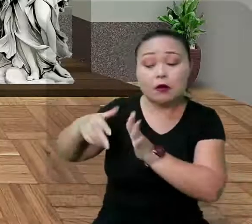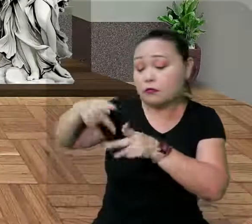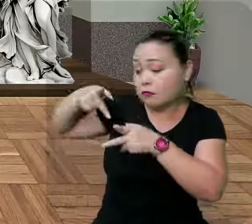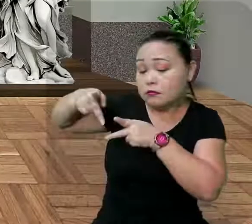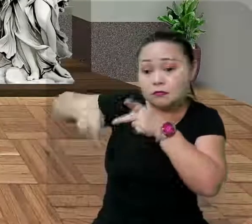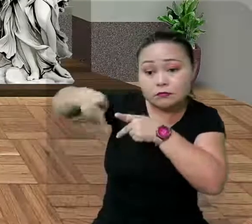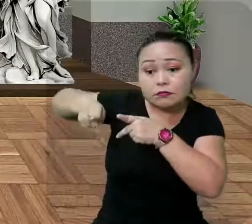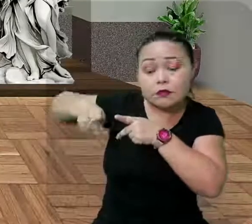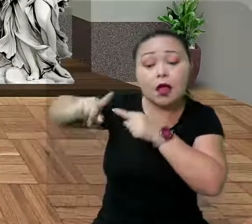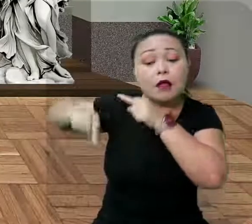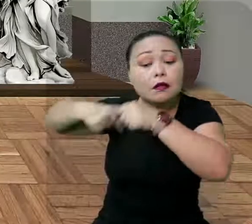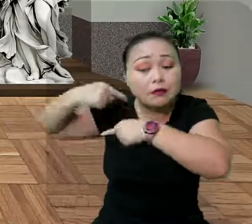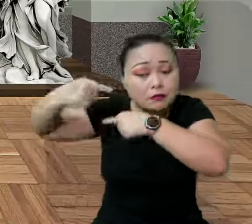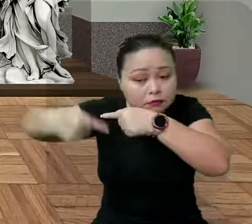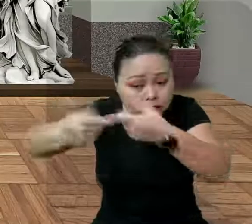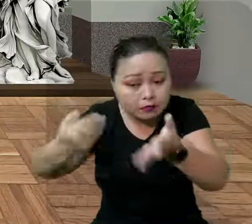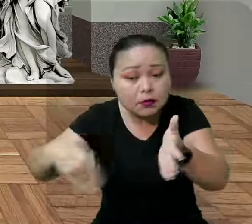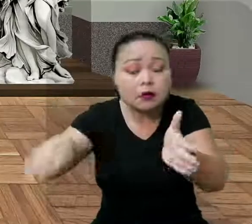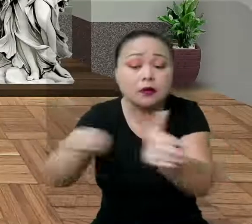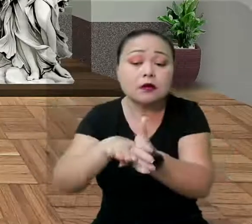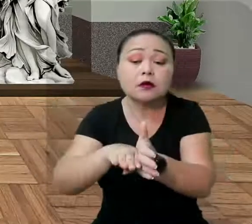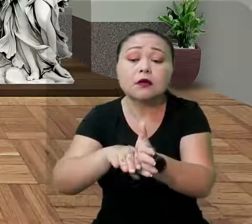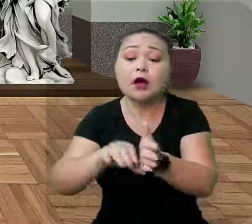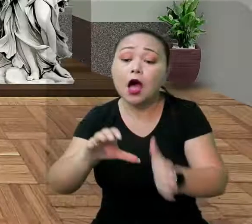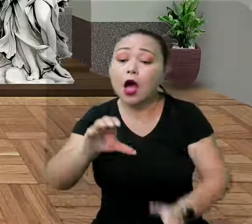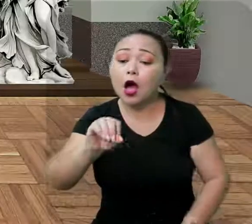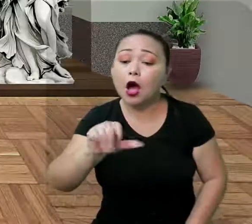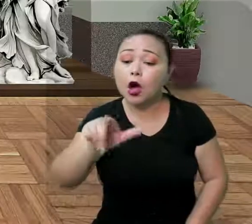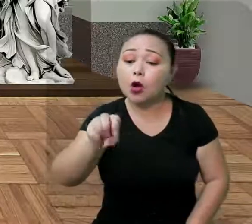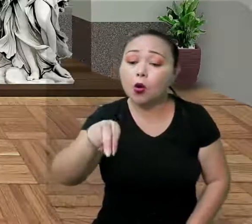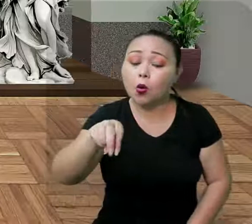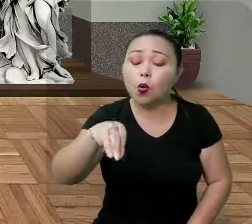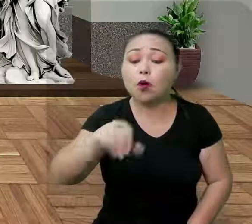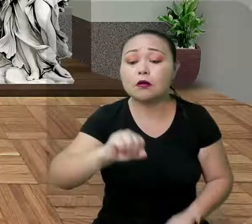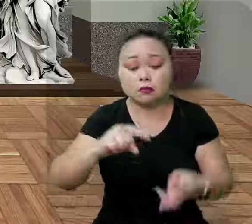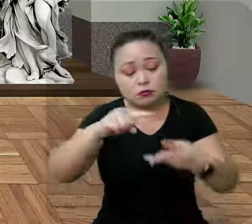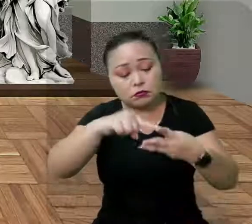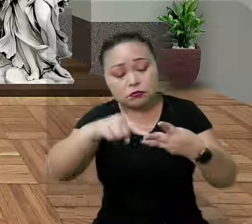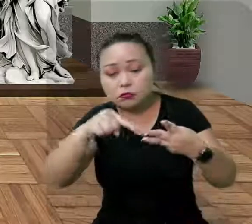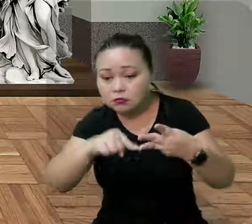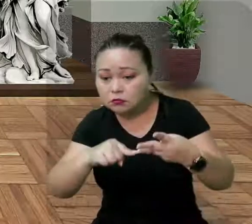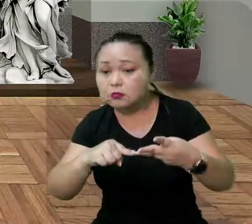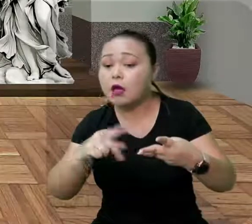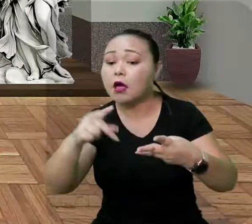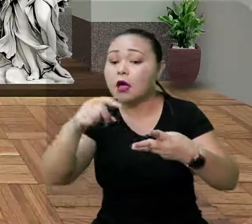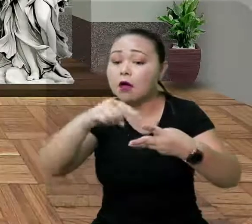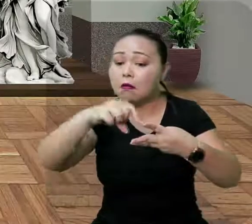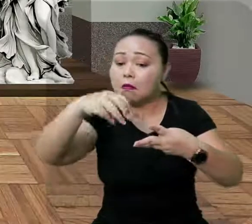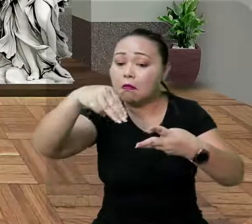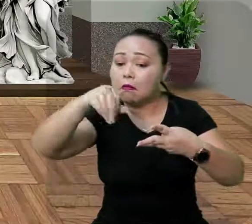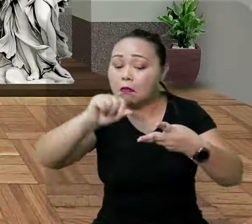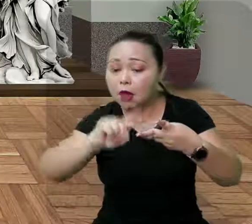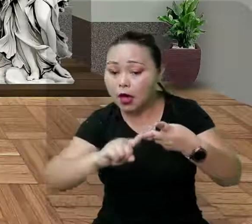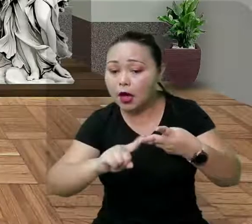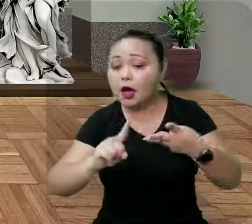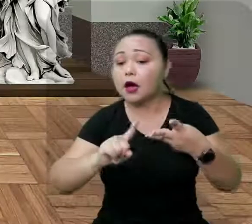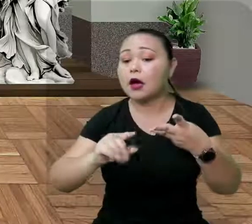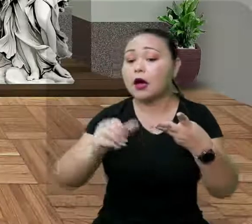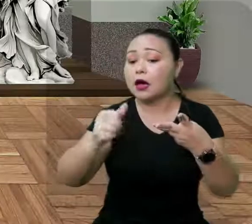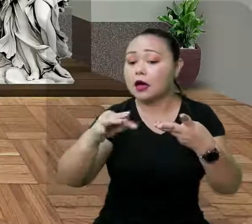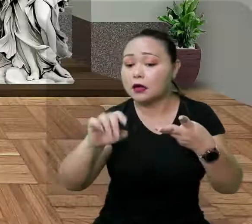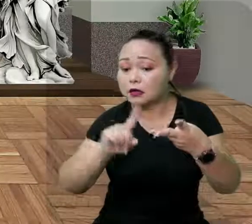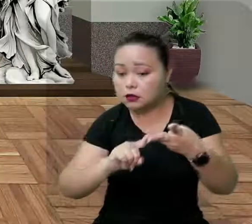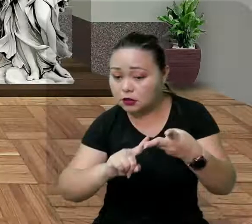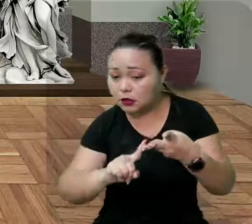e depois chegamos até a escolhi anos mesmos assim que Jesus mais astecas sem falar dos Guaranis